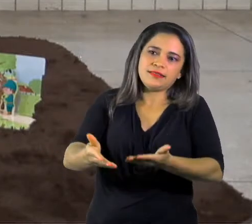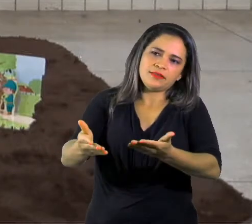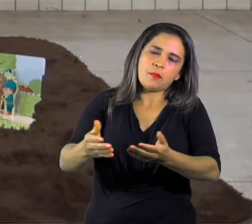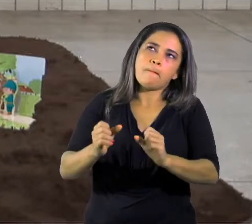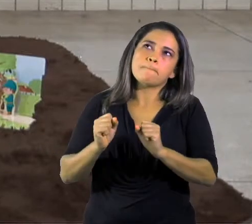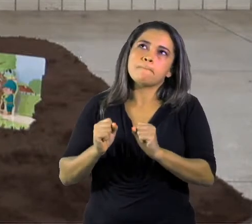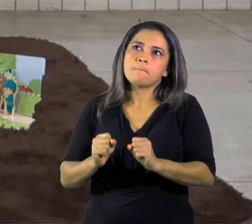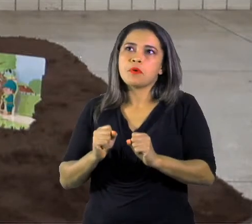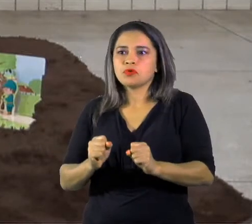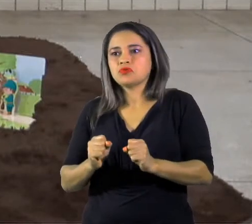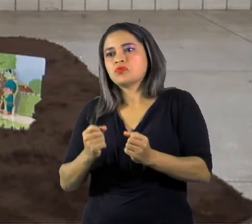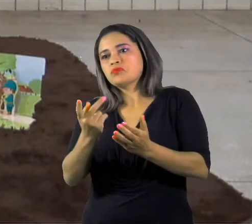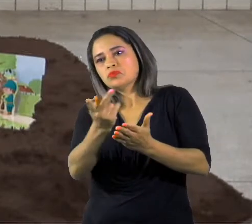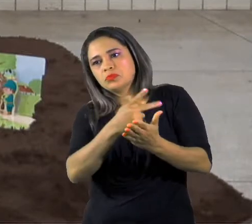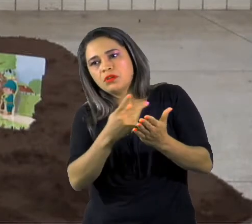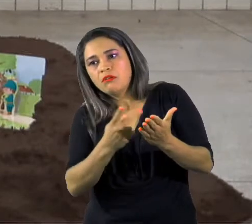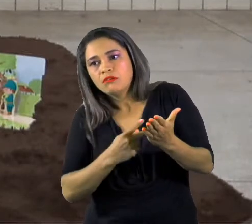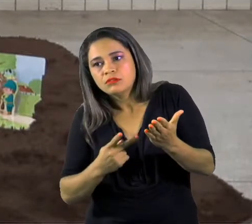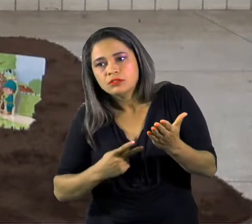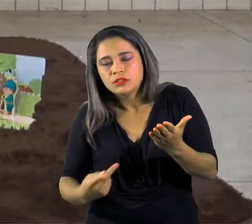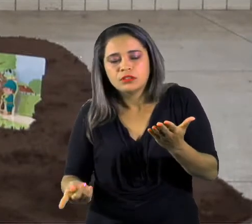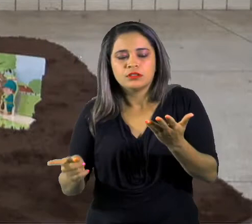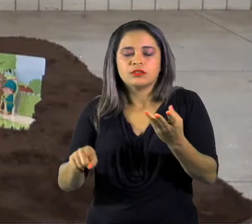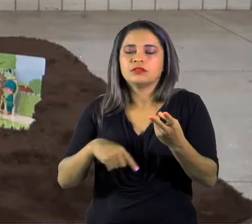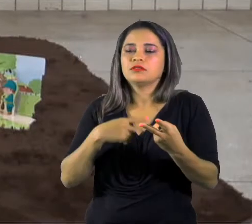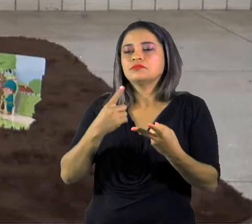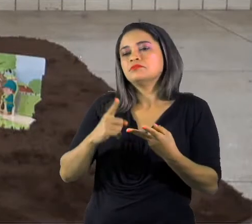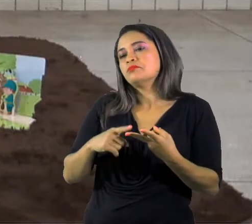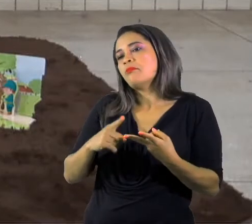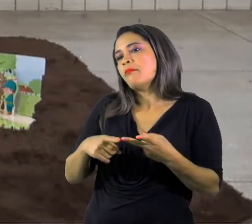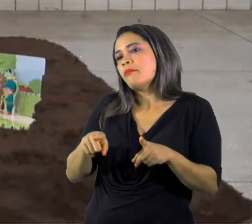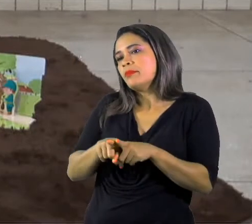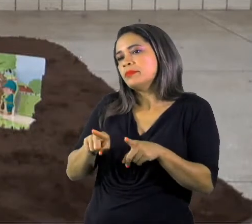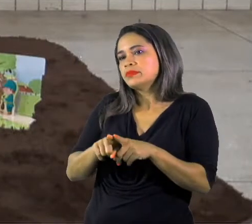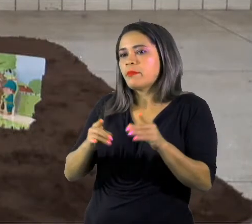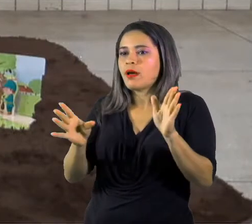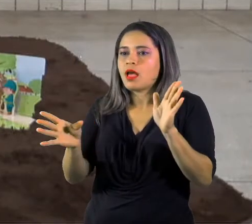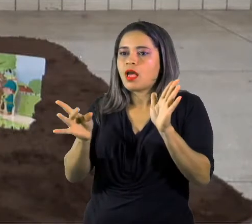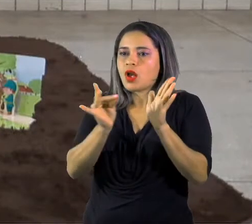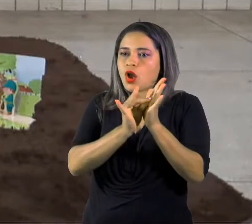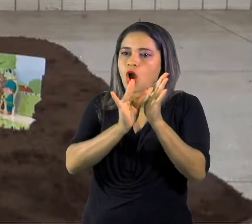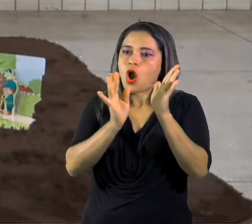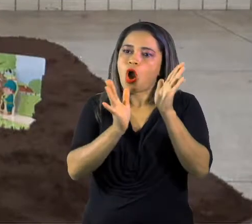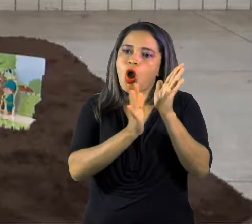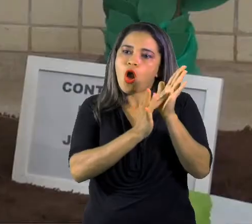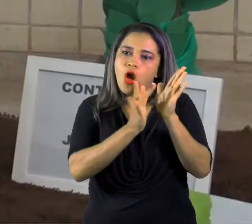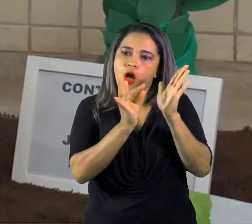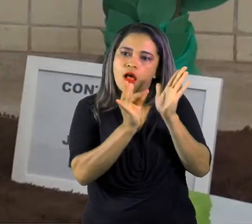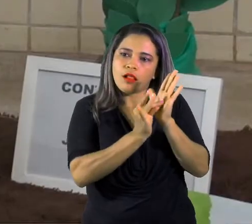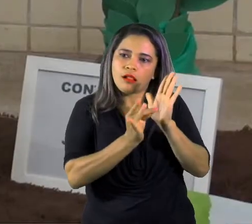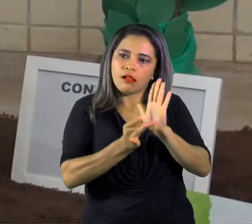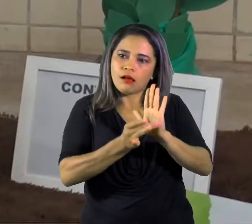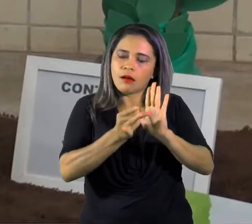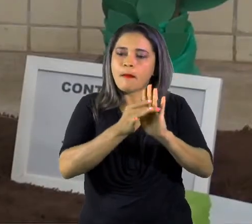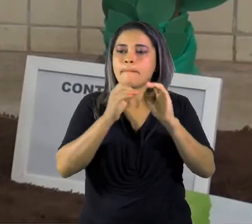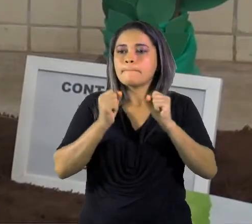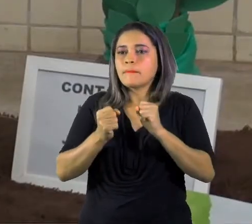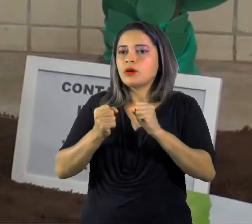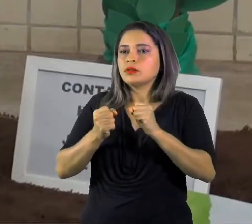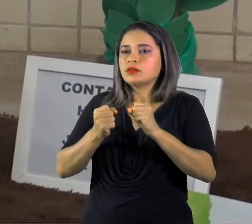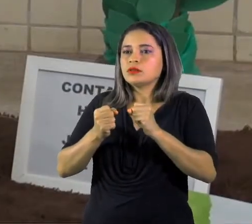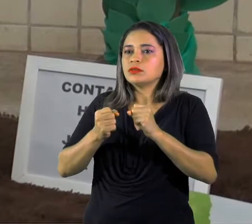por forma de desenho, pode ser por meio de uma colagem, pode ser verbalizando a